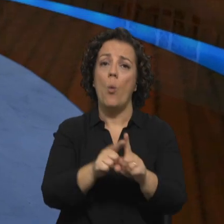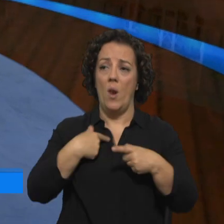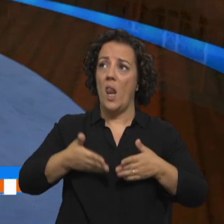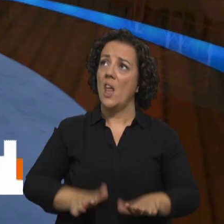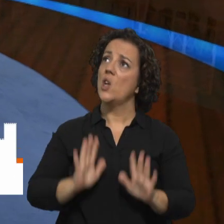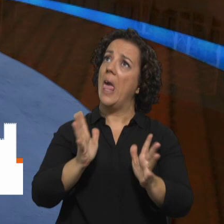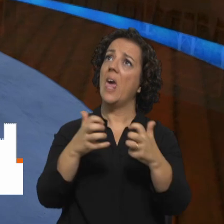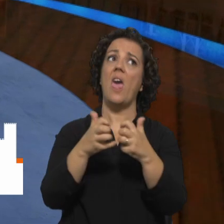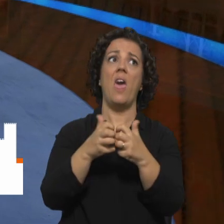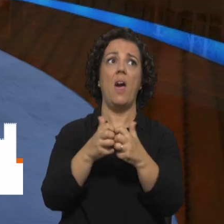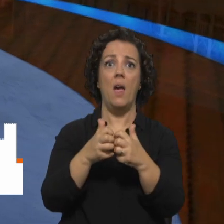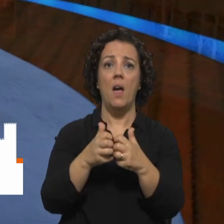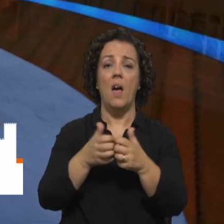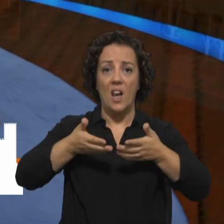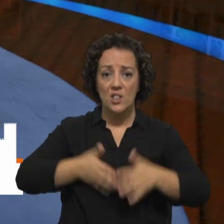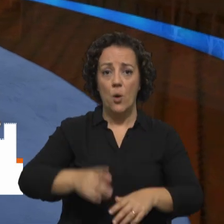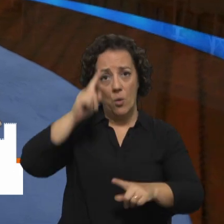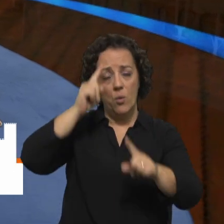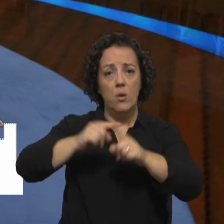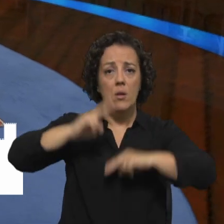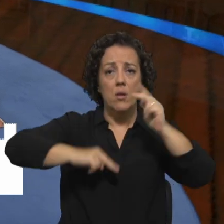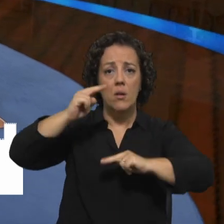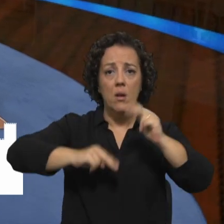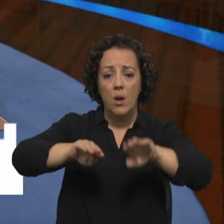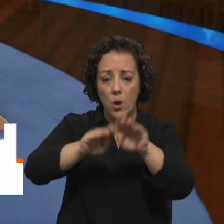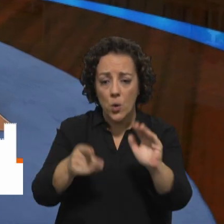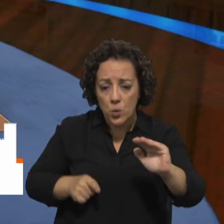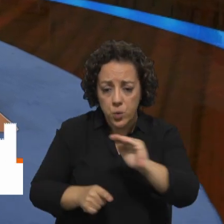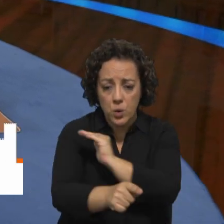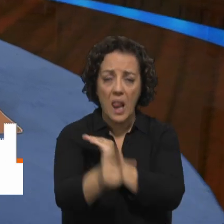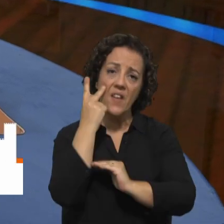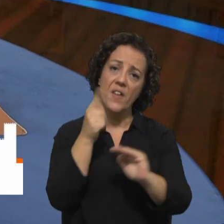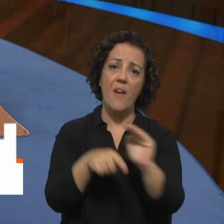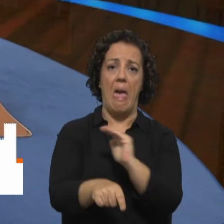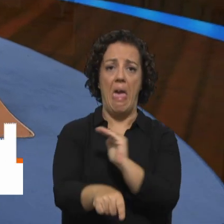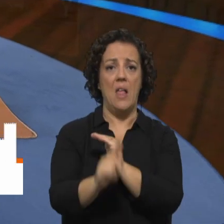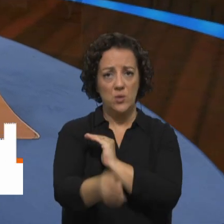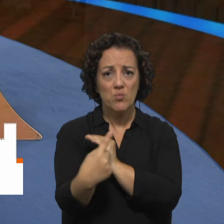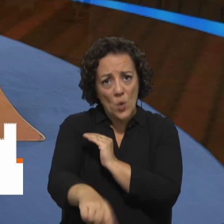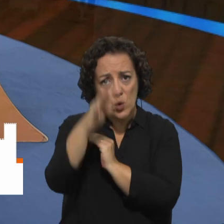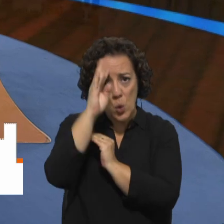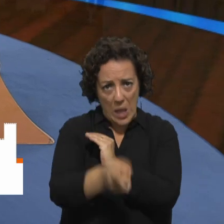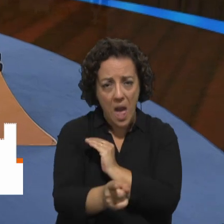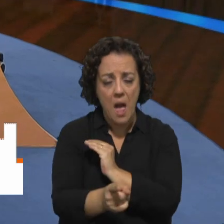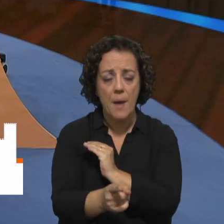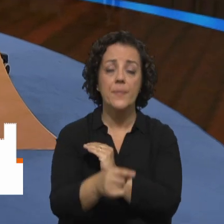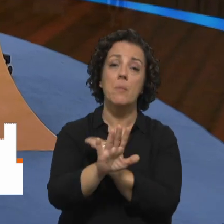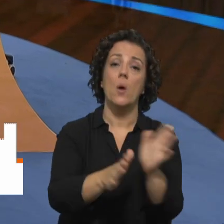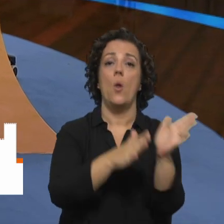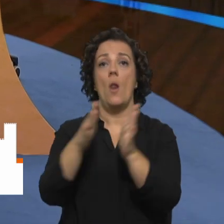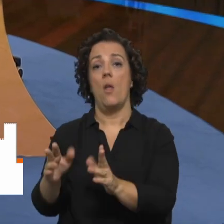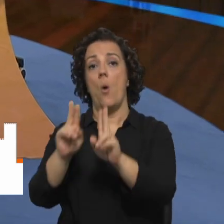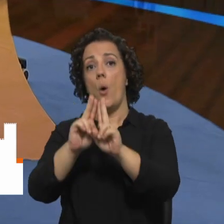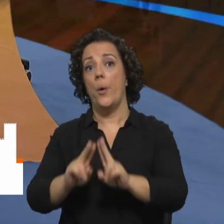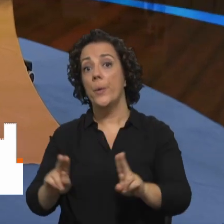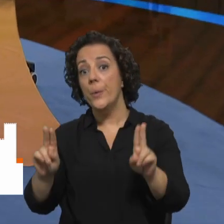Nasceram a fazer túneis, vão viver dentro dos túneis. Por outro lado, nós temos as Nações Unidas e